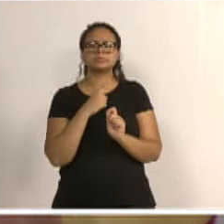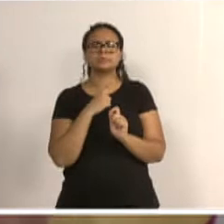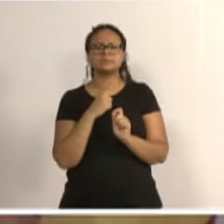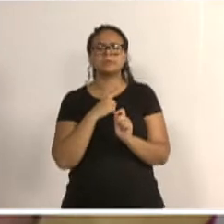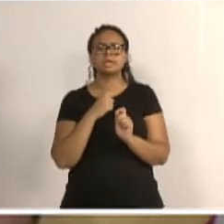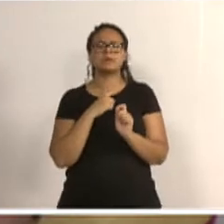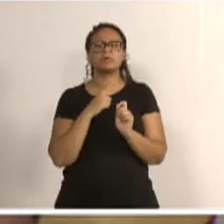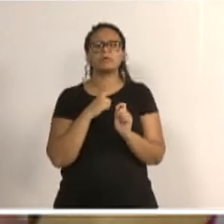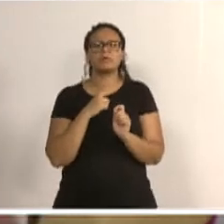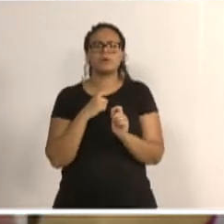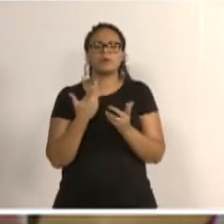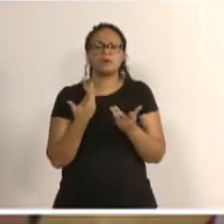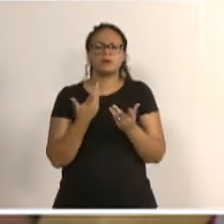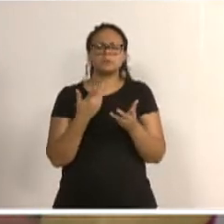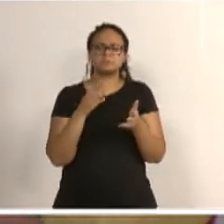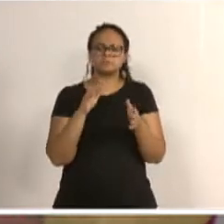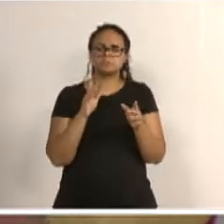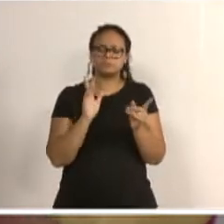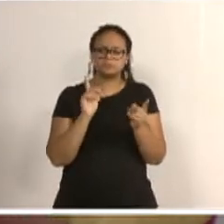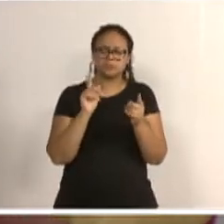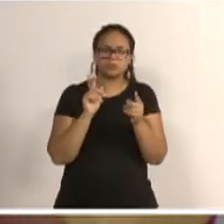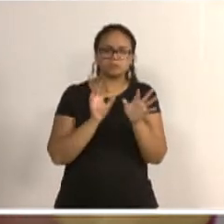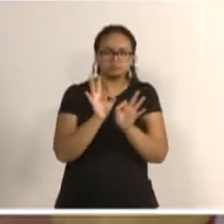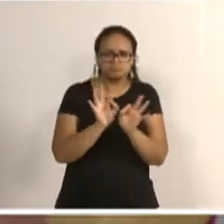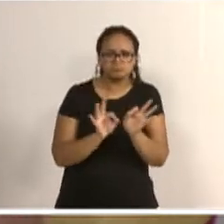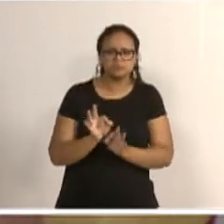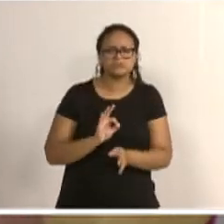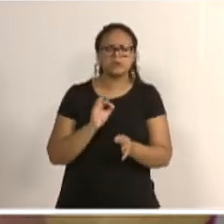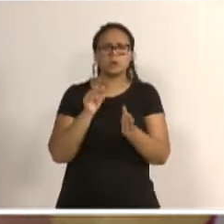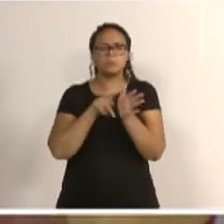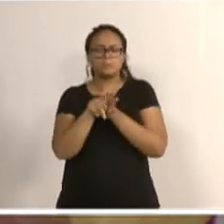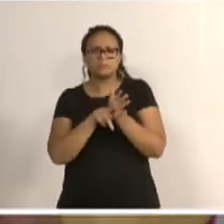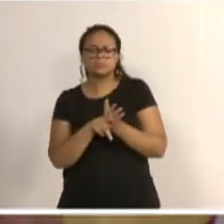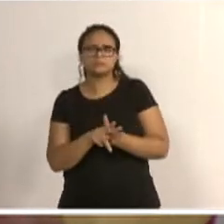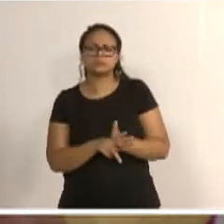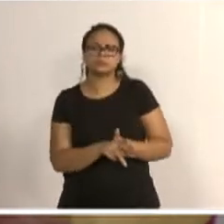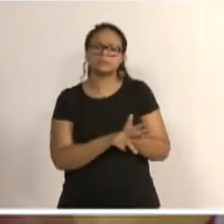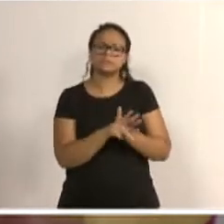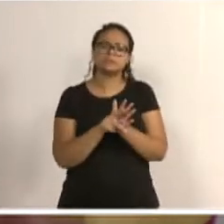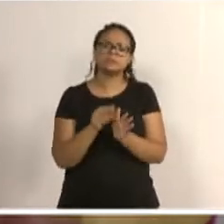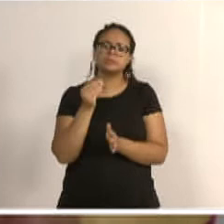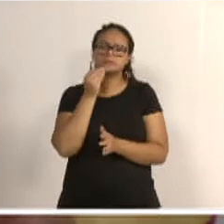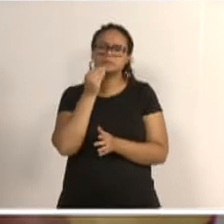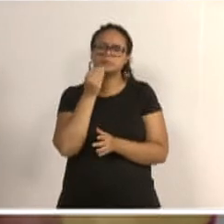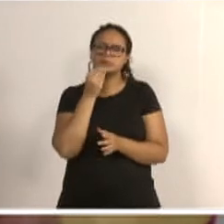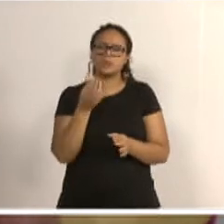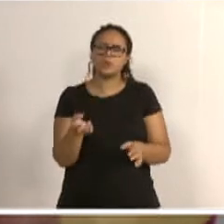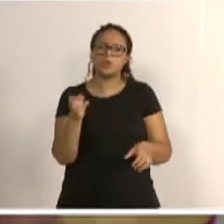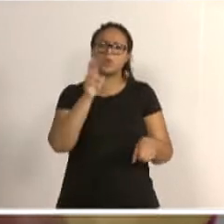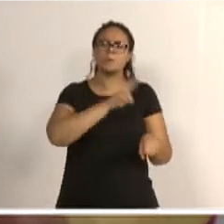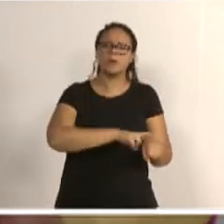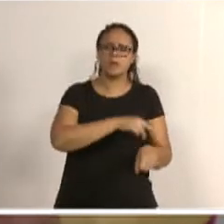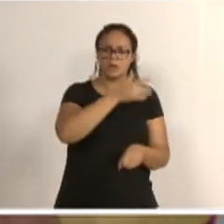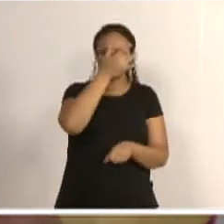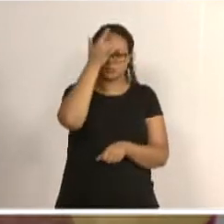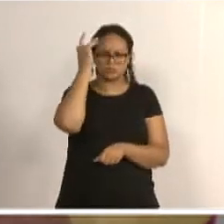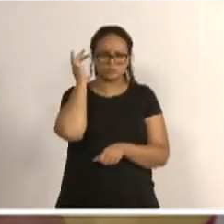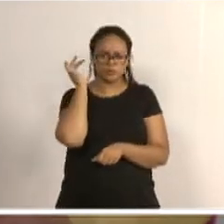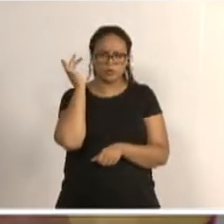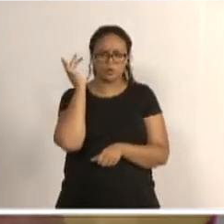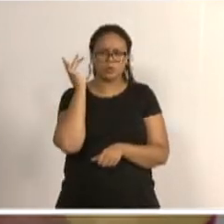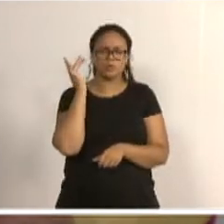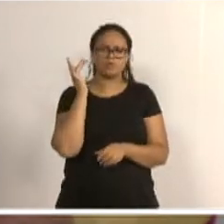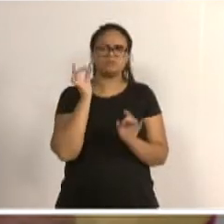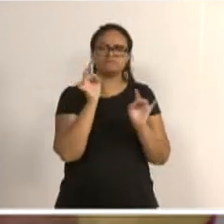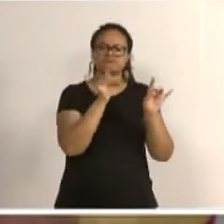alguma ação, algum estudo, alguma pesquisa no sentido de recuperar os passageiros, os usuários que